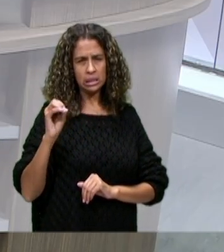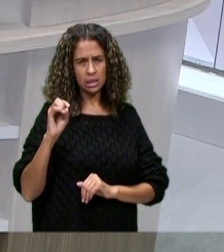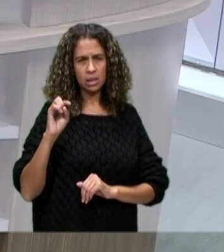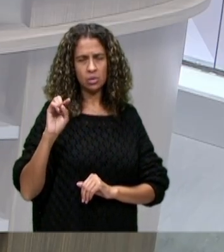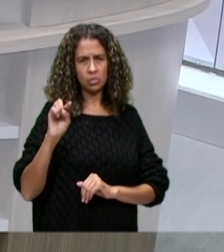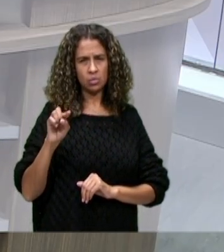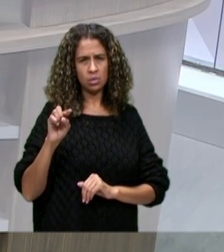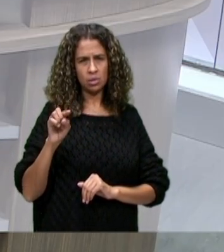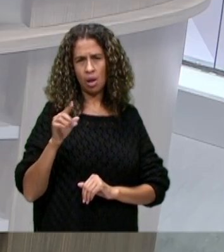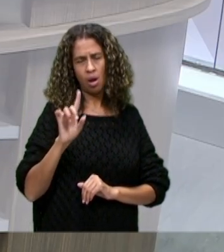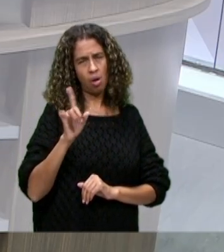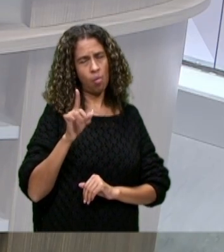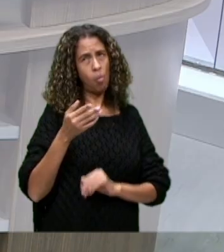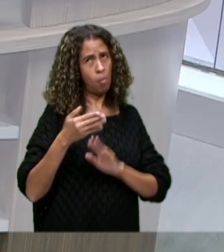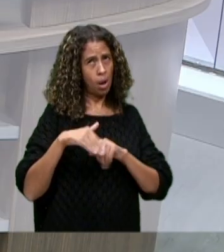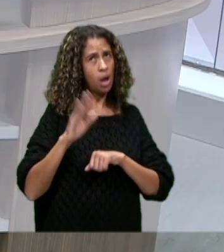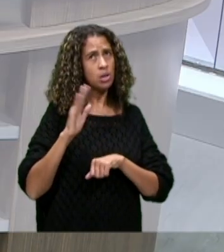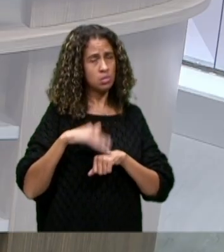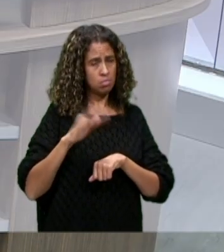Então, não, mais. Não,